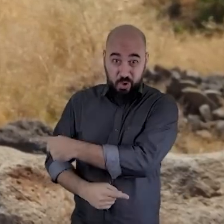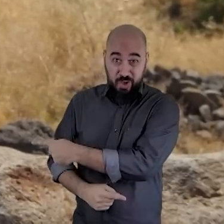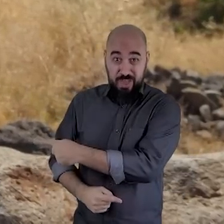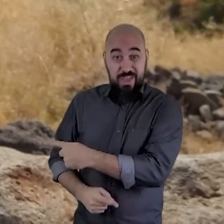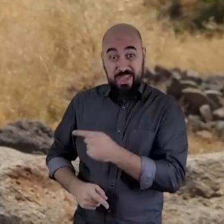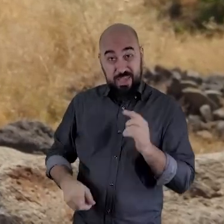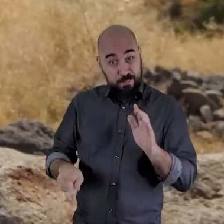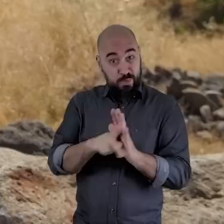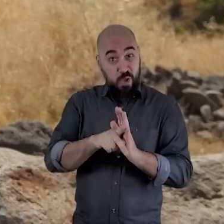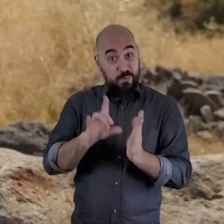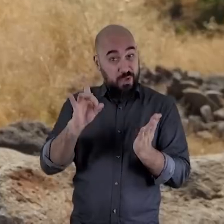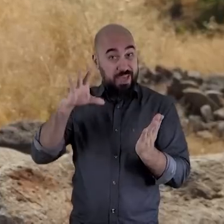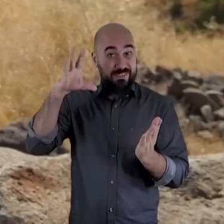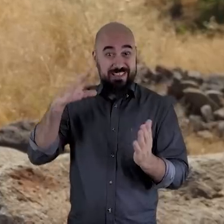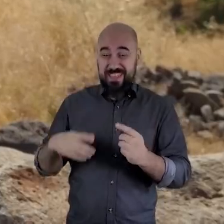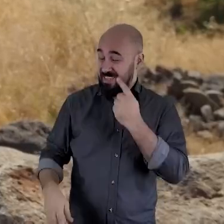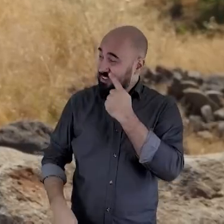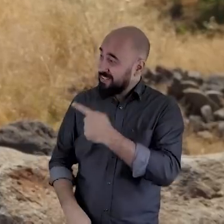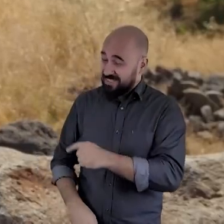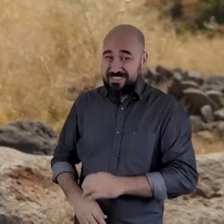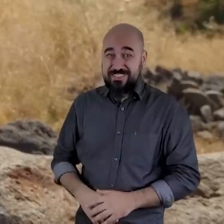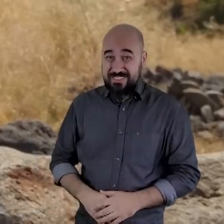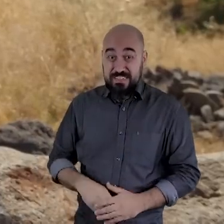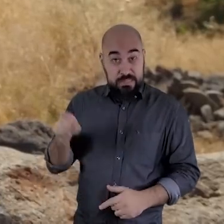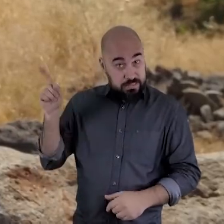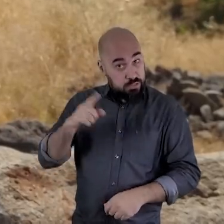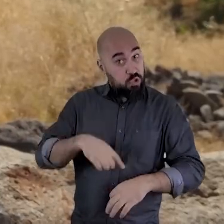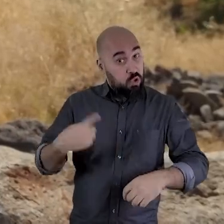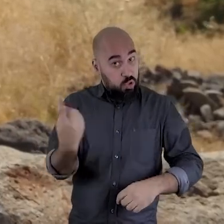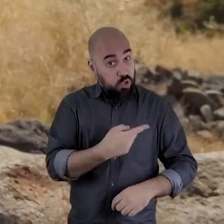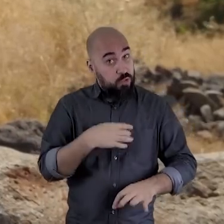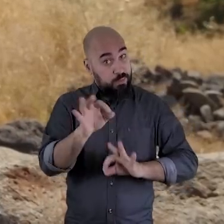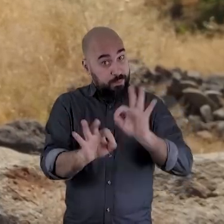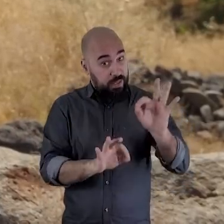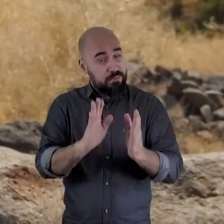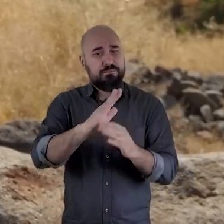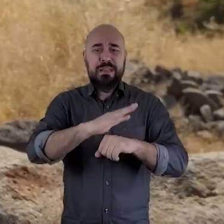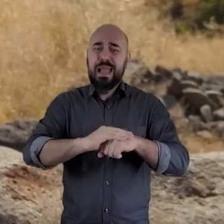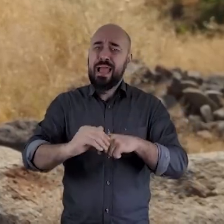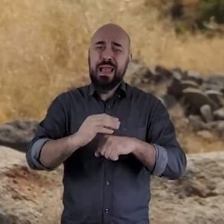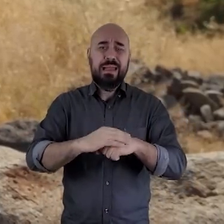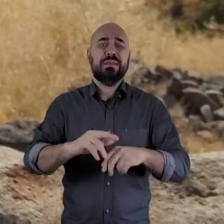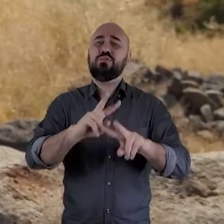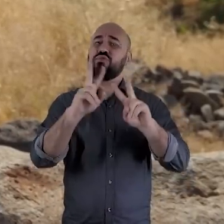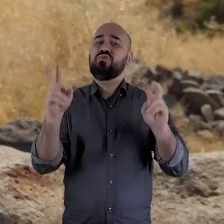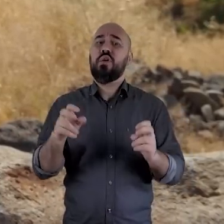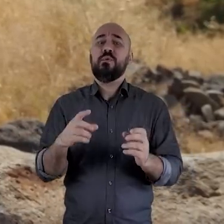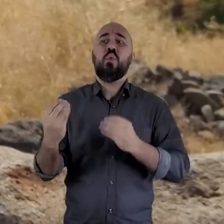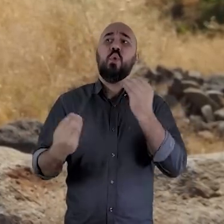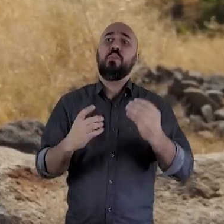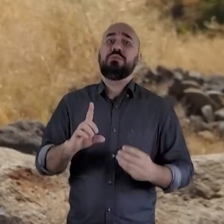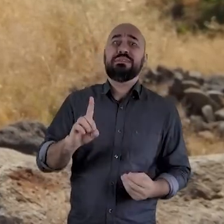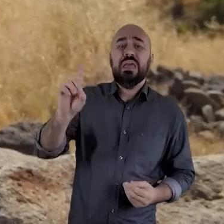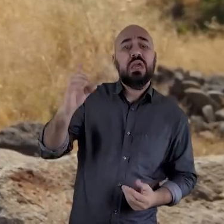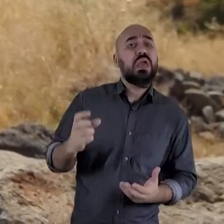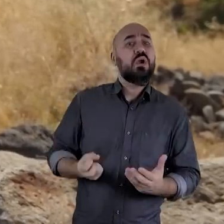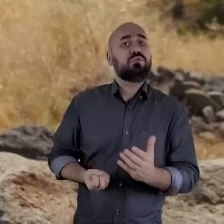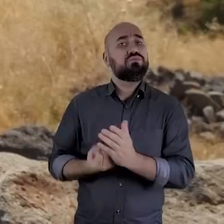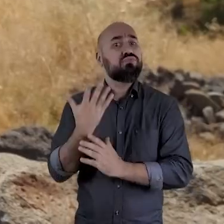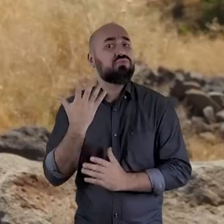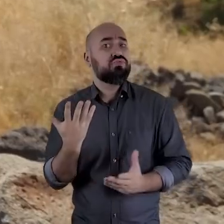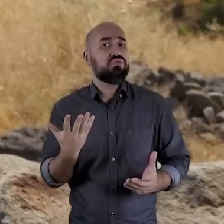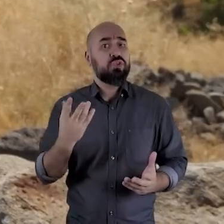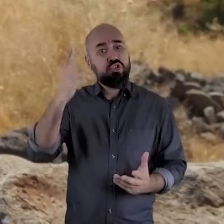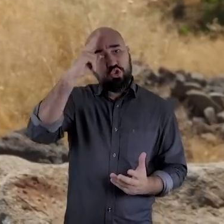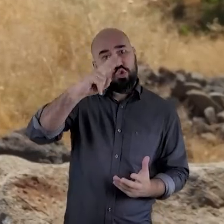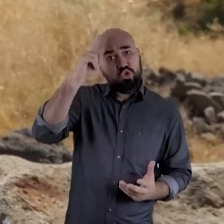programa Evidências, que foi preparado para você com muito carinho. Assuntos importantes sobre a existência de Deus, a veracidade histórica da Bíblia e muito